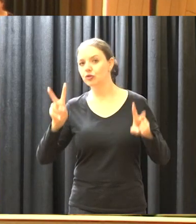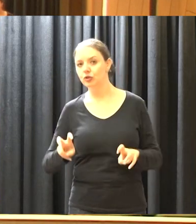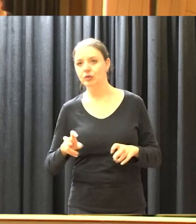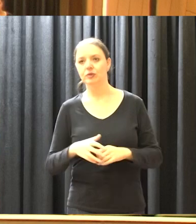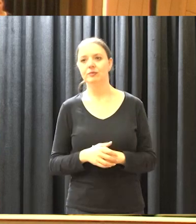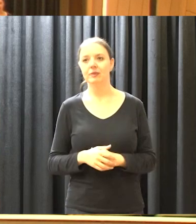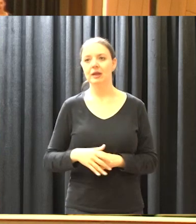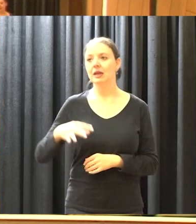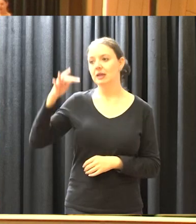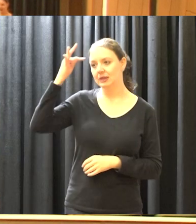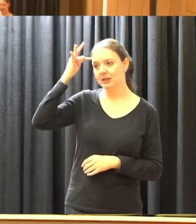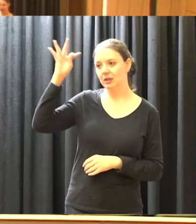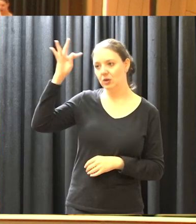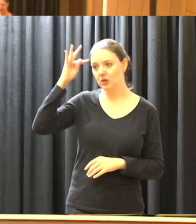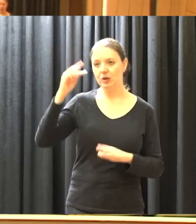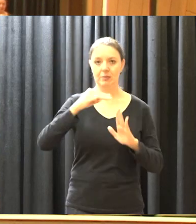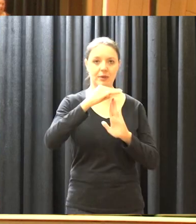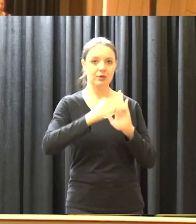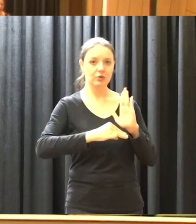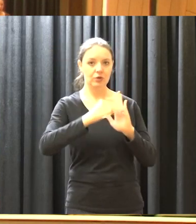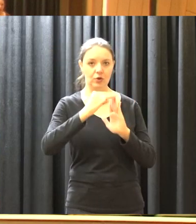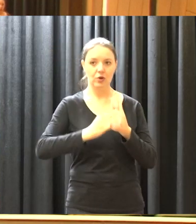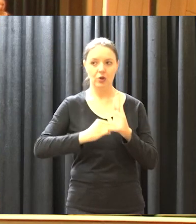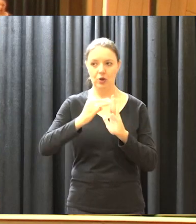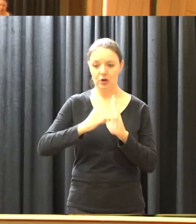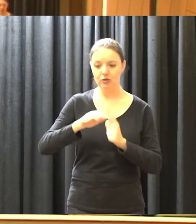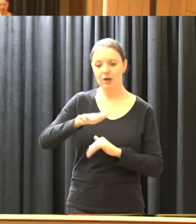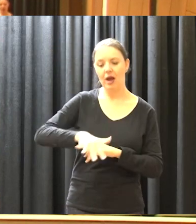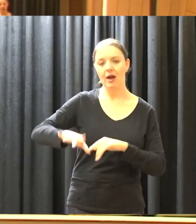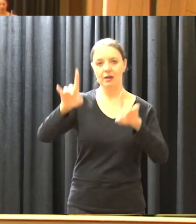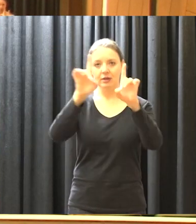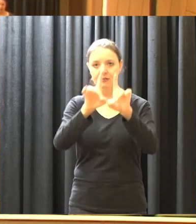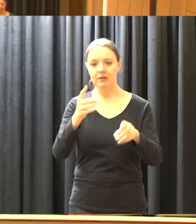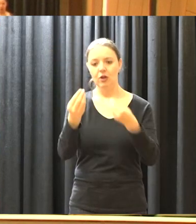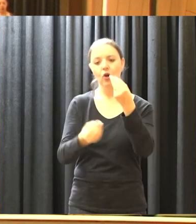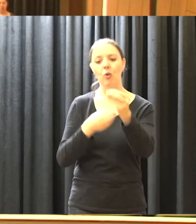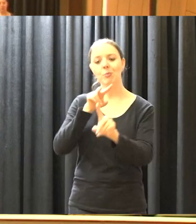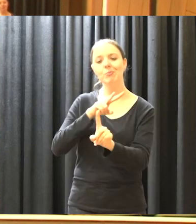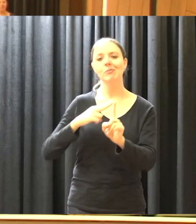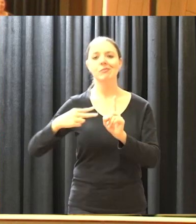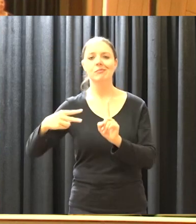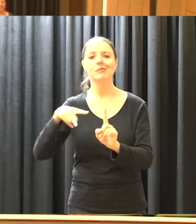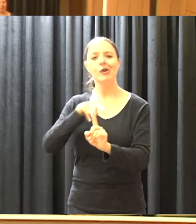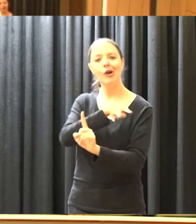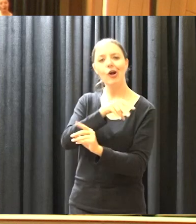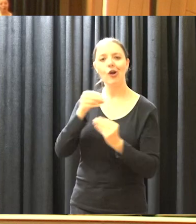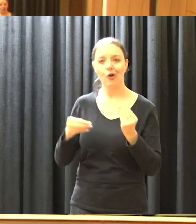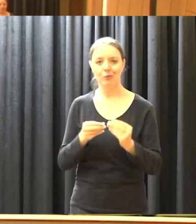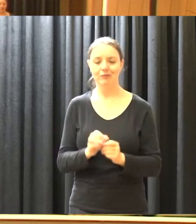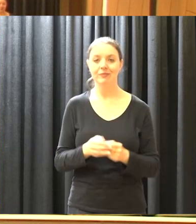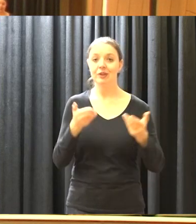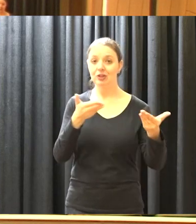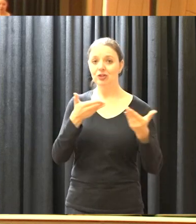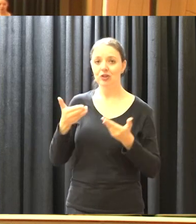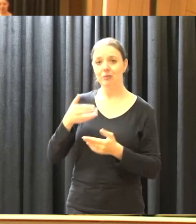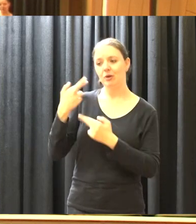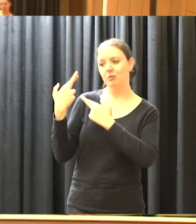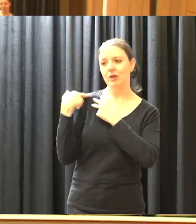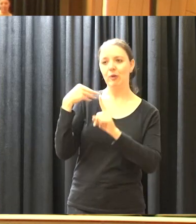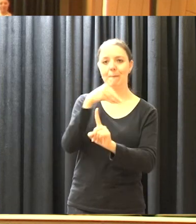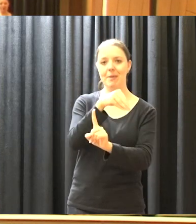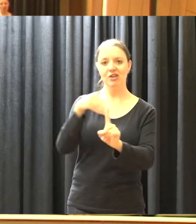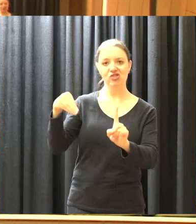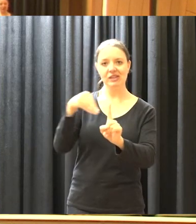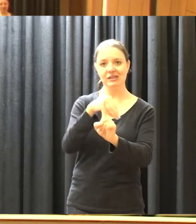Perspectivas Teóricas Metodológicas no Campo de Estudos da Deficiência. E chamamos aqui para a mediação dessa mesa a Daniela Cardoso